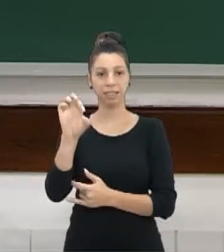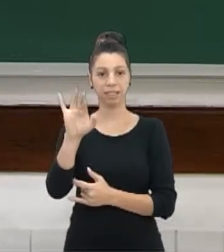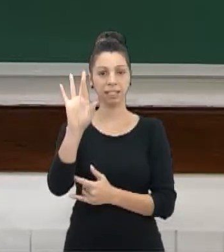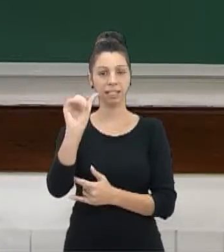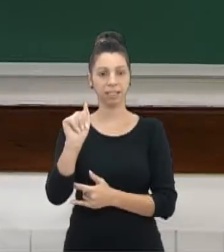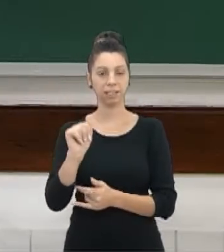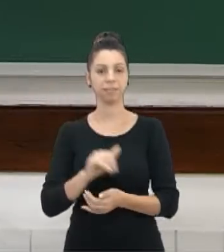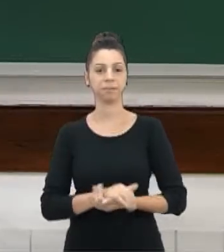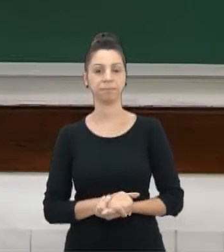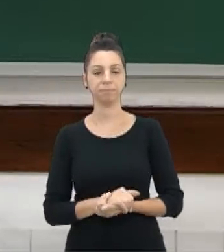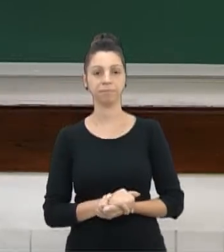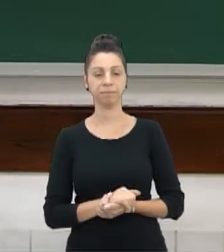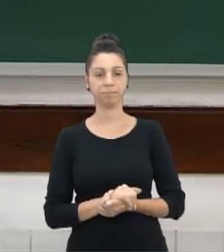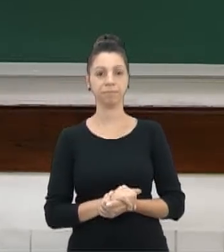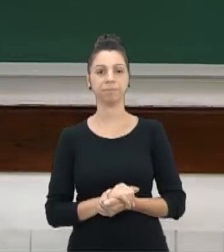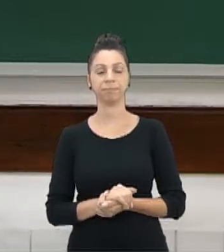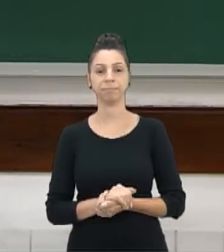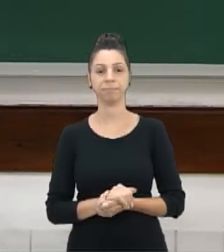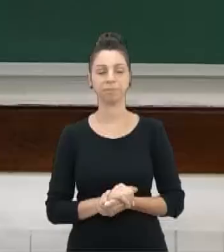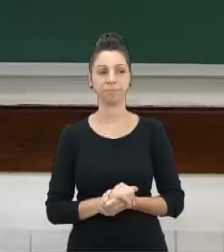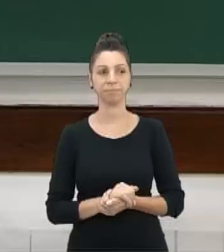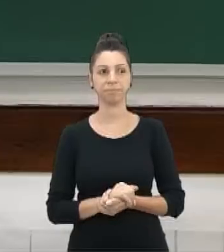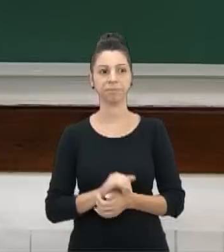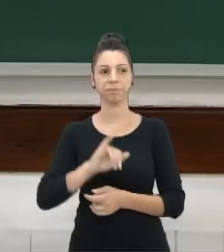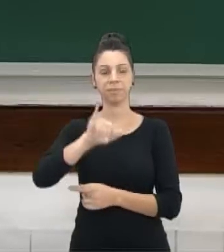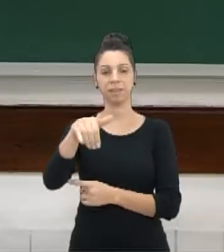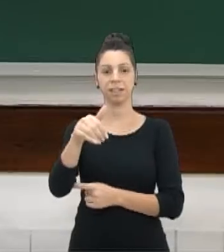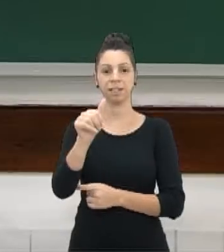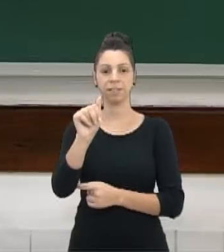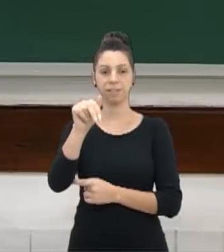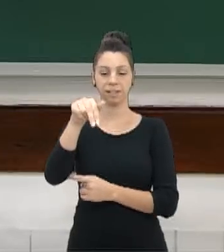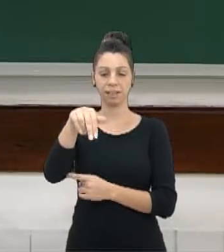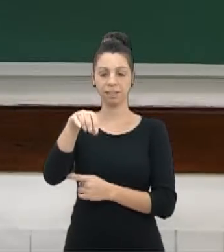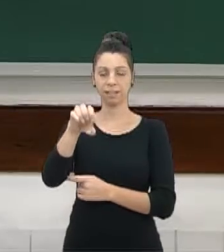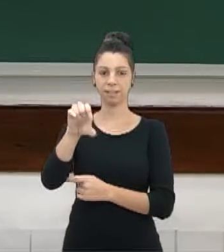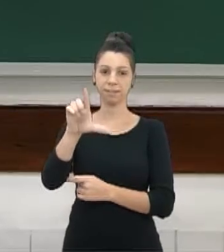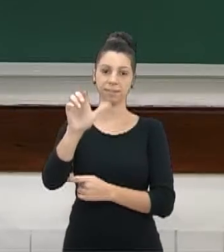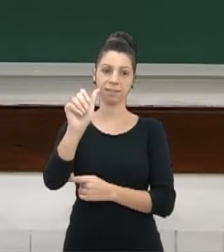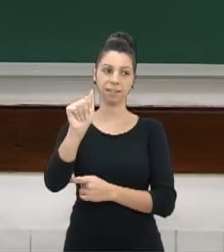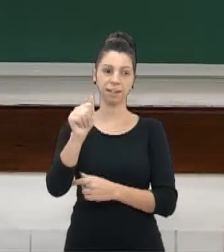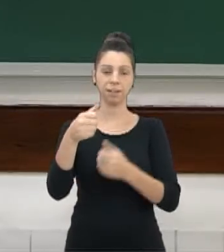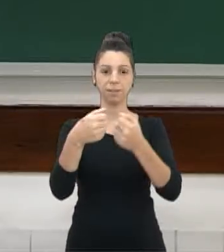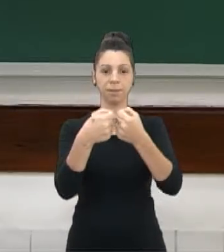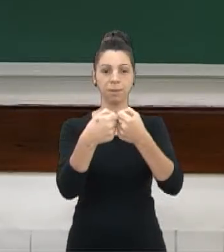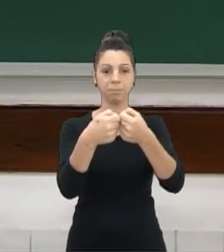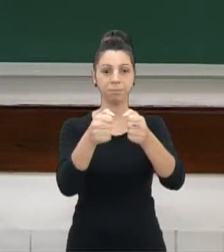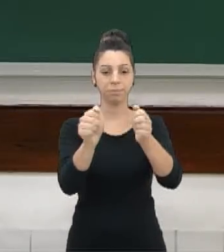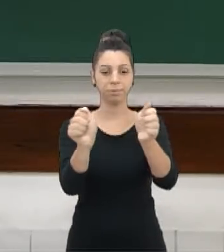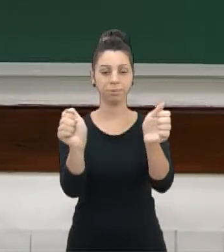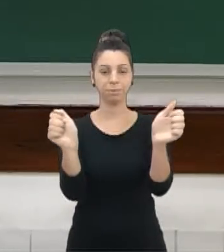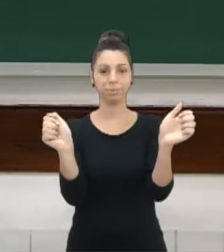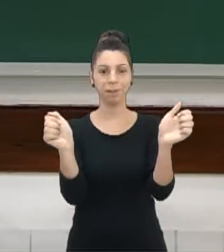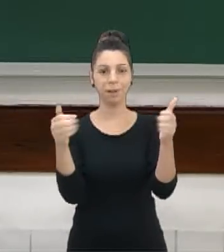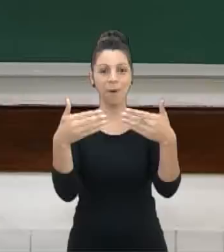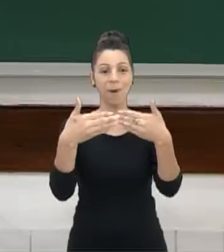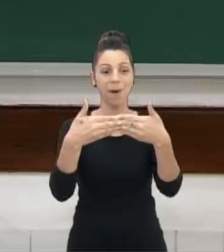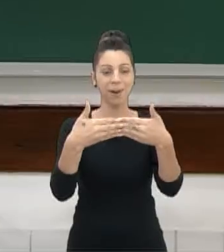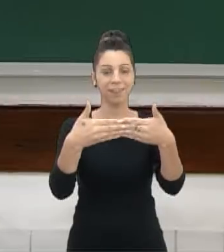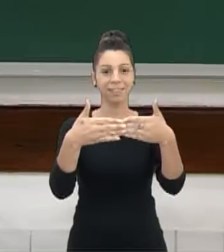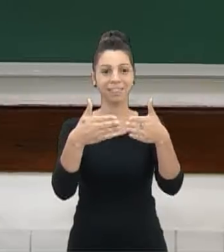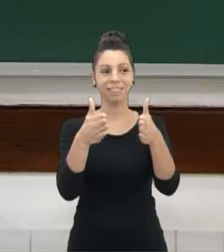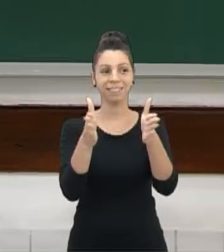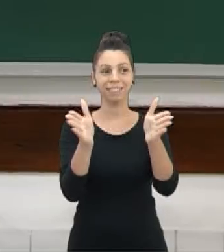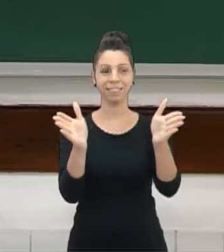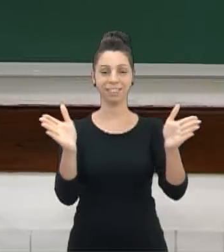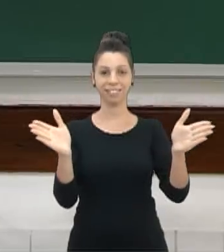chamam. Janela. Você já deve ter visto, são folders um pouco mais elaborados, às vezes